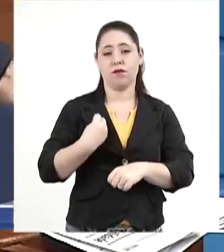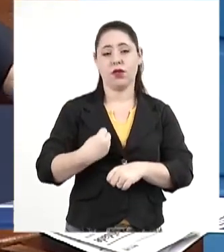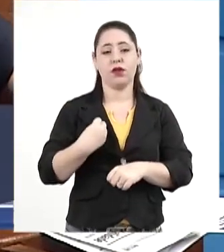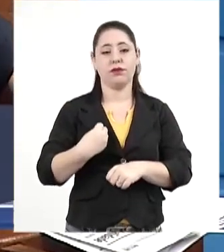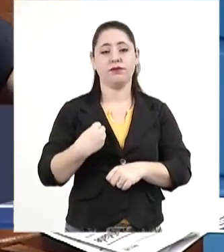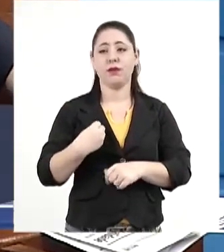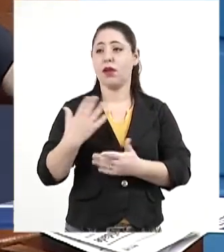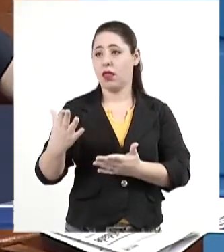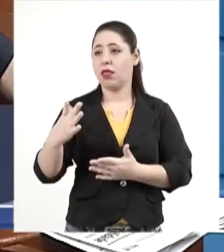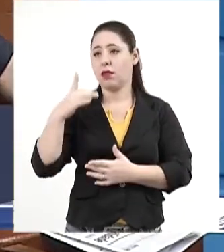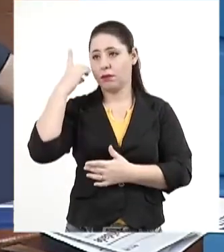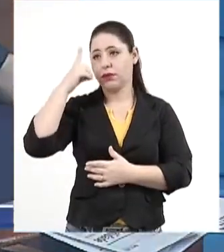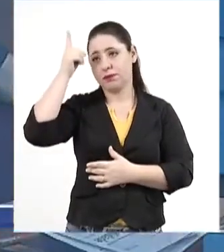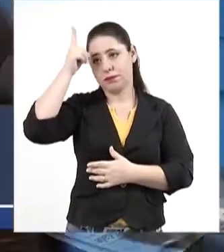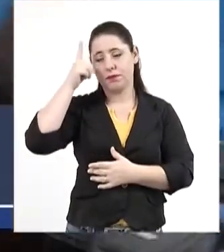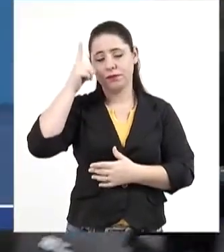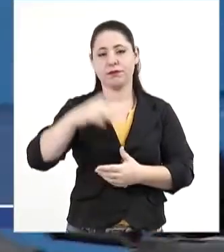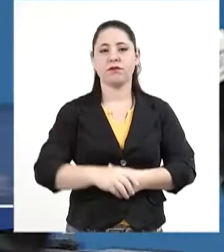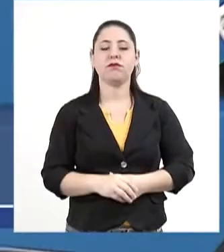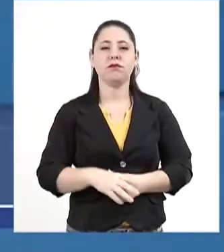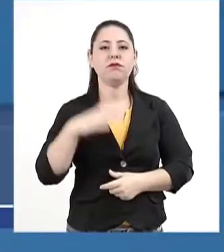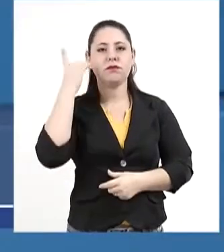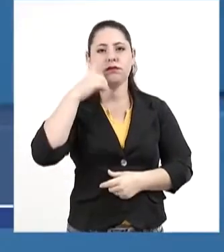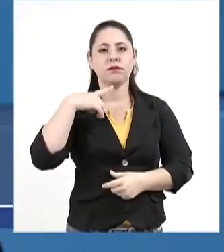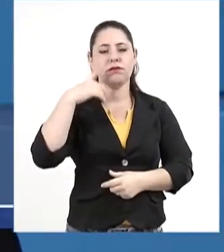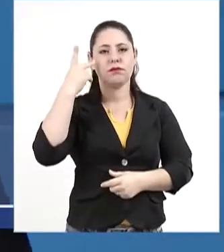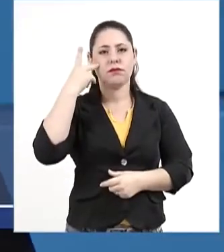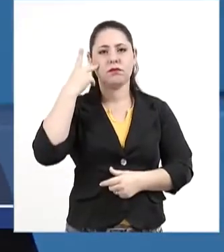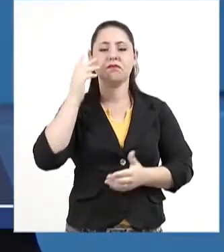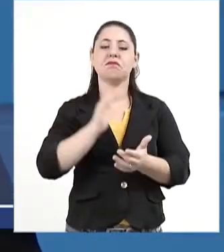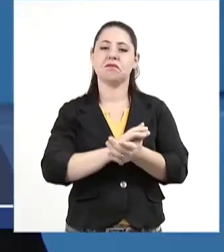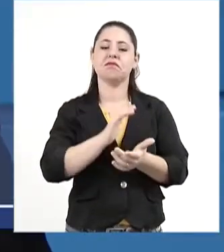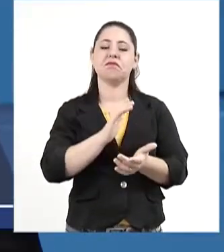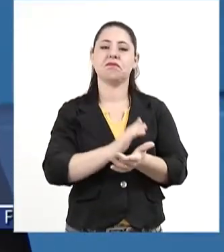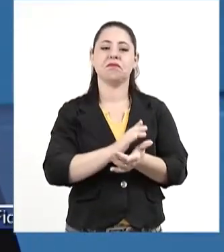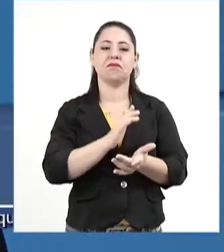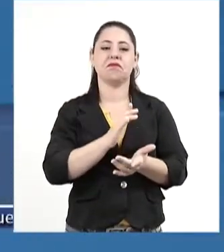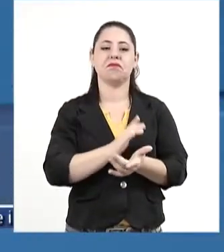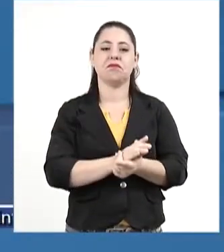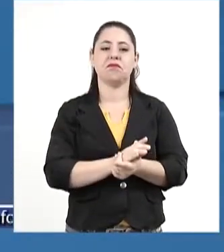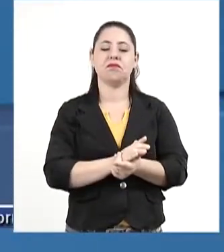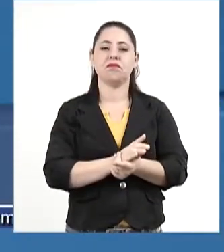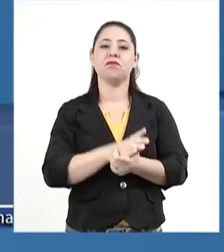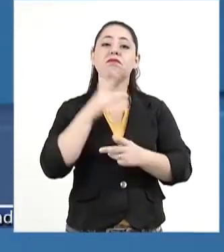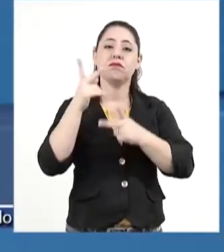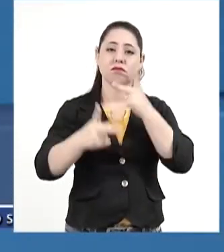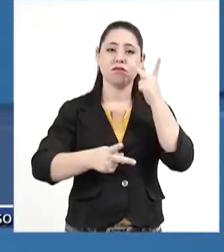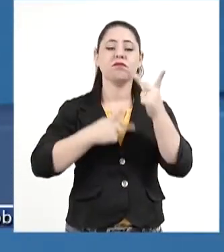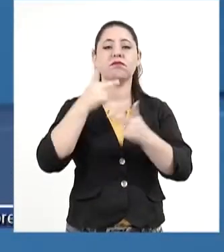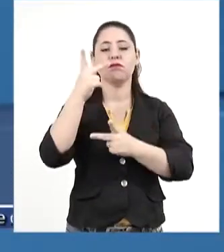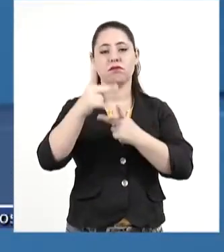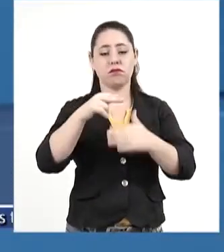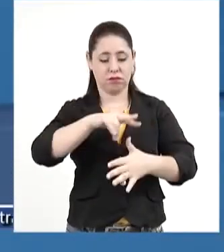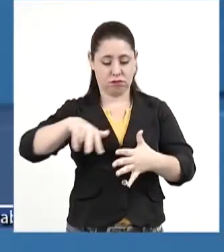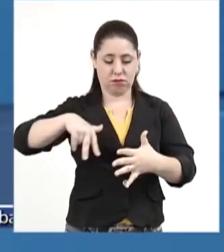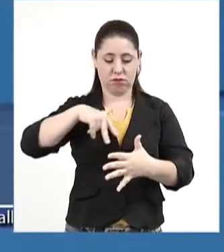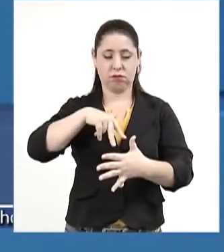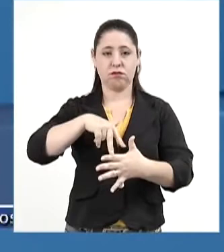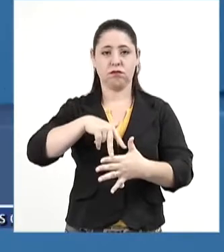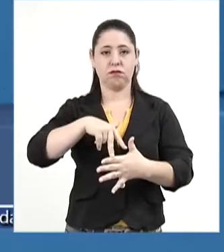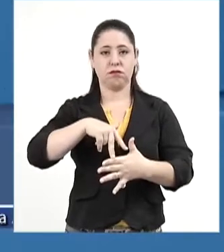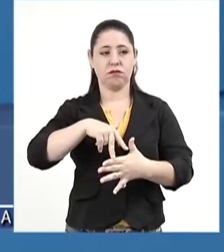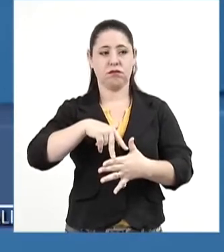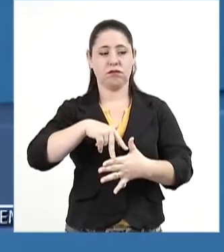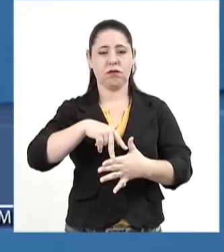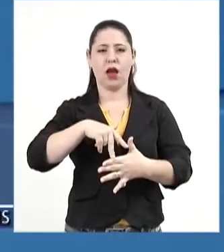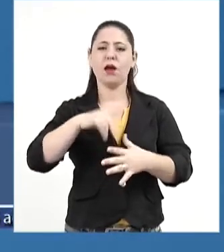ao deputado Lídio. Deputado Pedro Kemp, eu quero parabenizar Vossa Excelência por fazer essa fala dessa tribuna, e obviamente